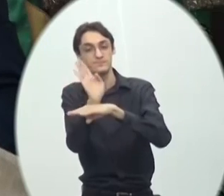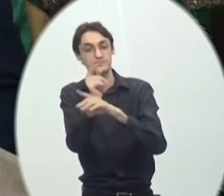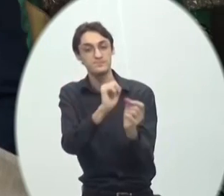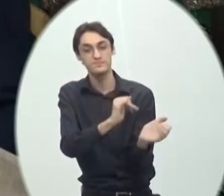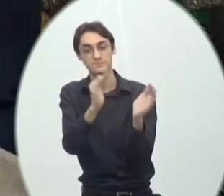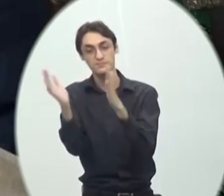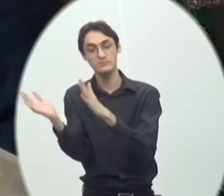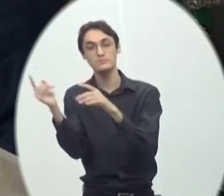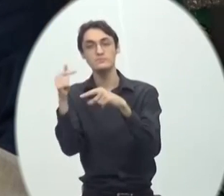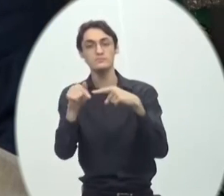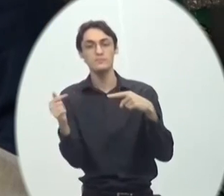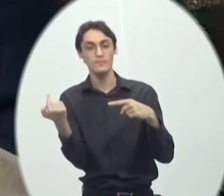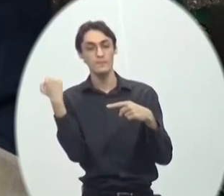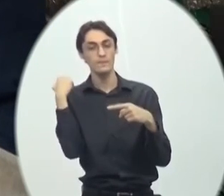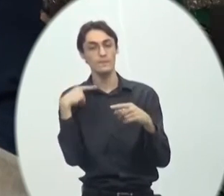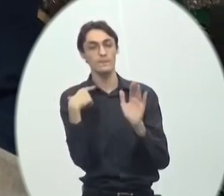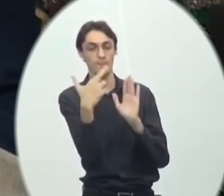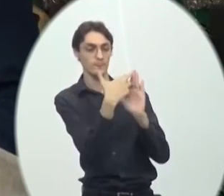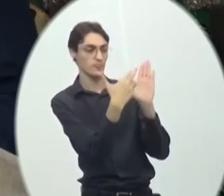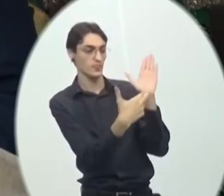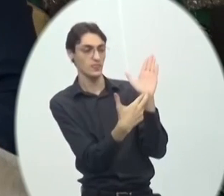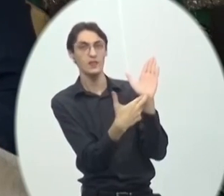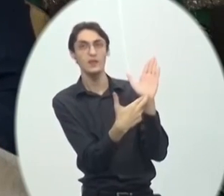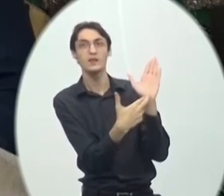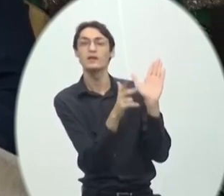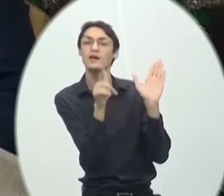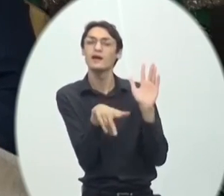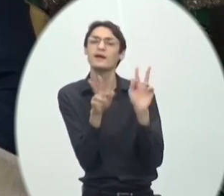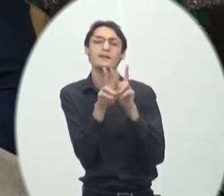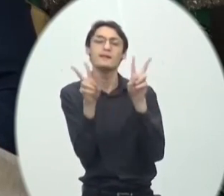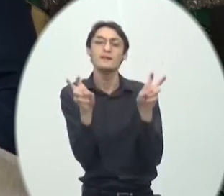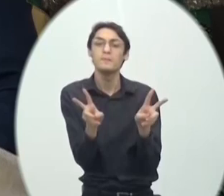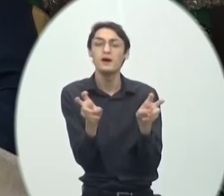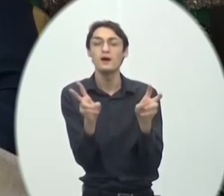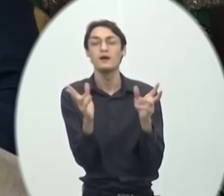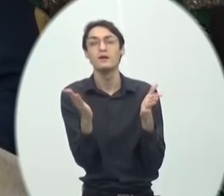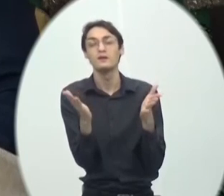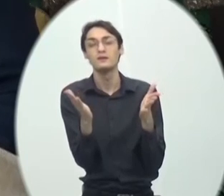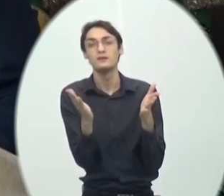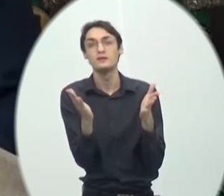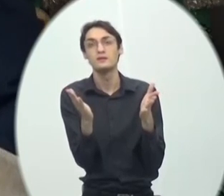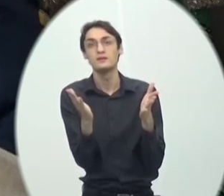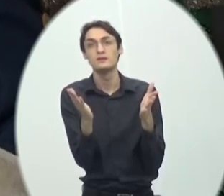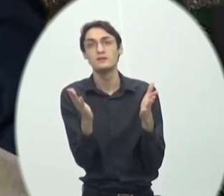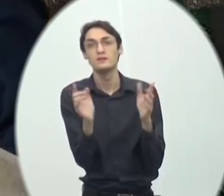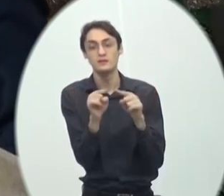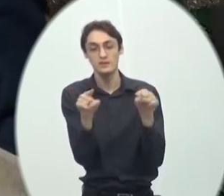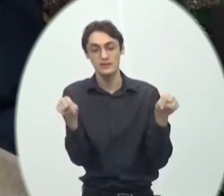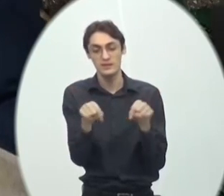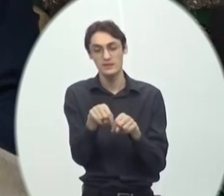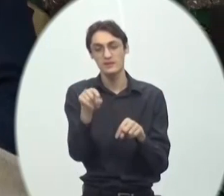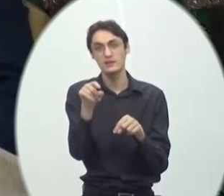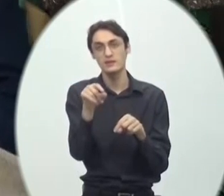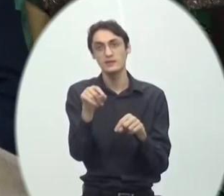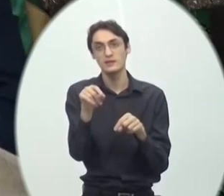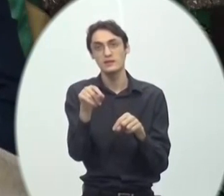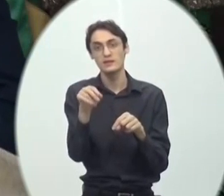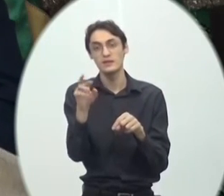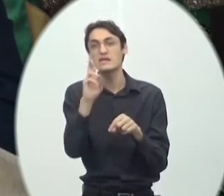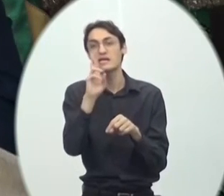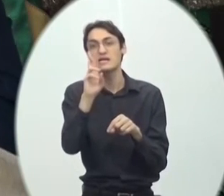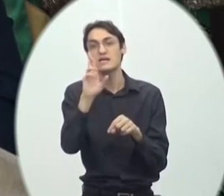semana passada um requerimento para tratando sobre o desassoreamento do Sangão, do Rio